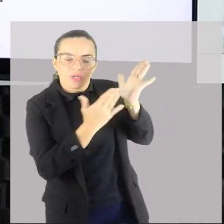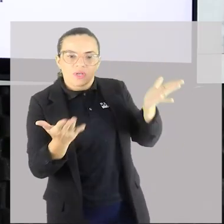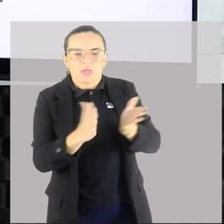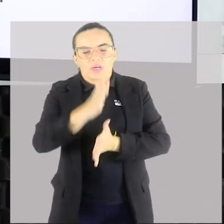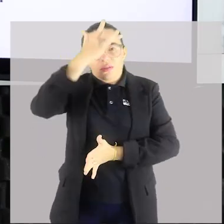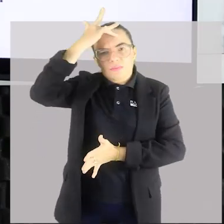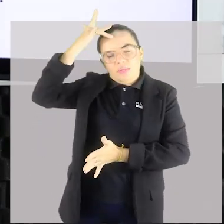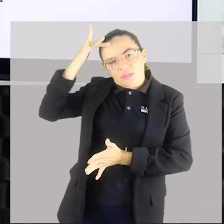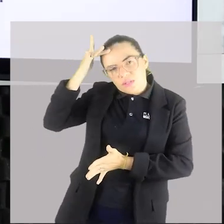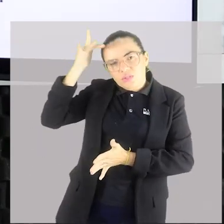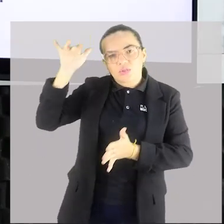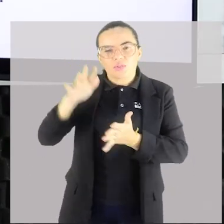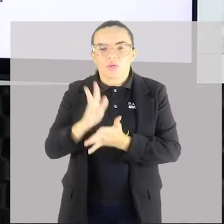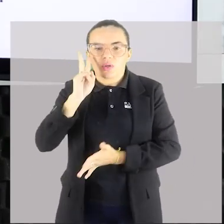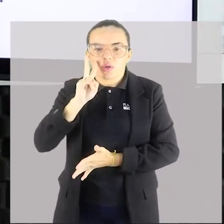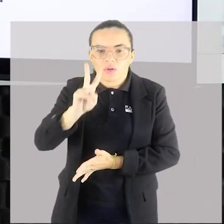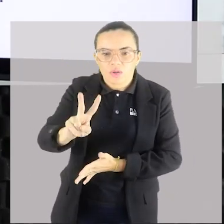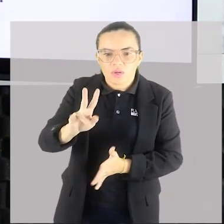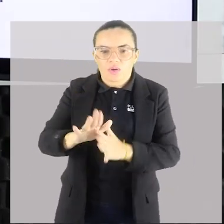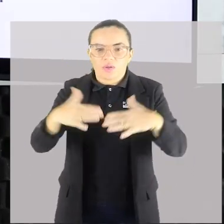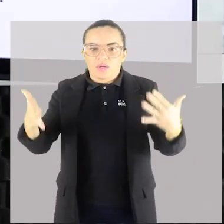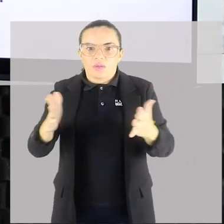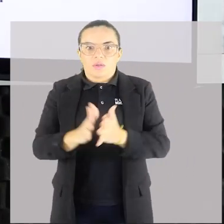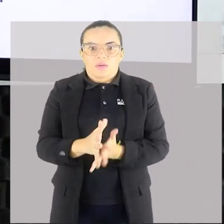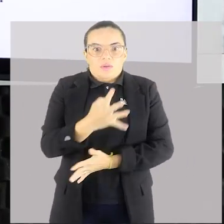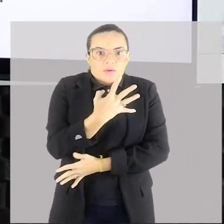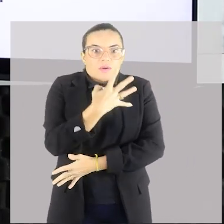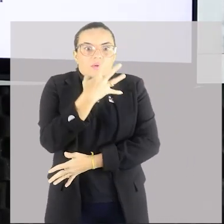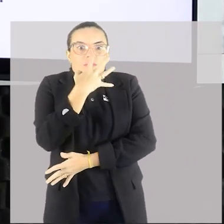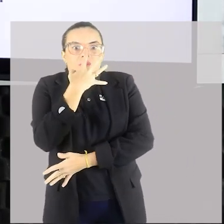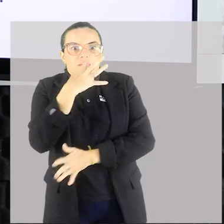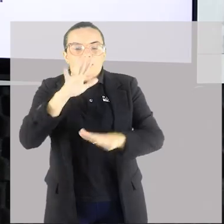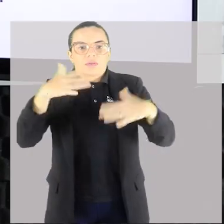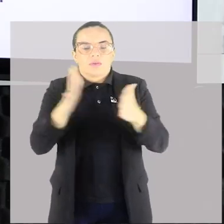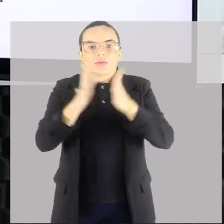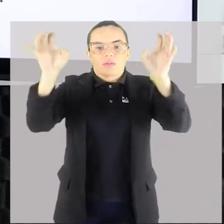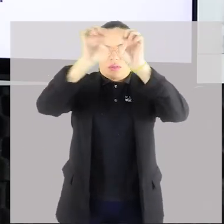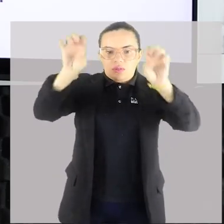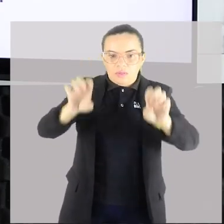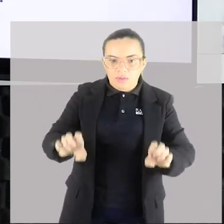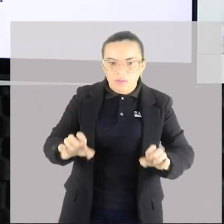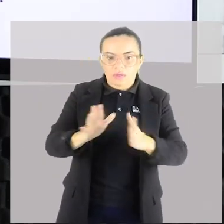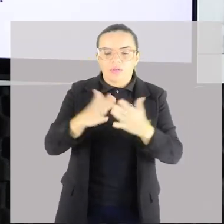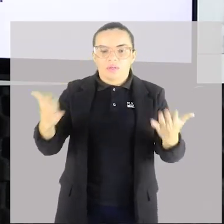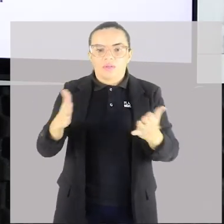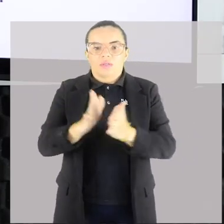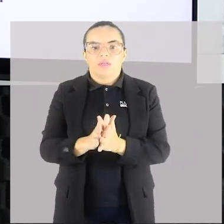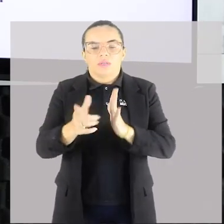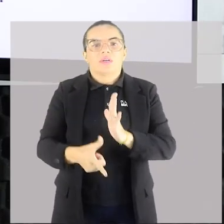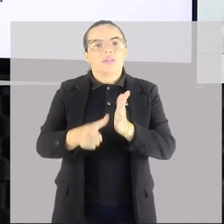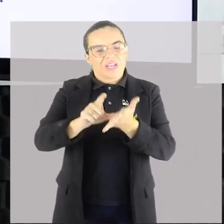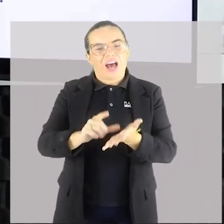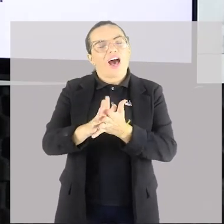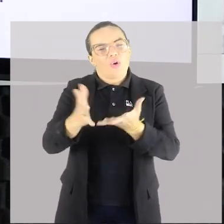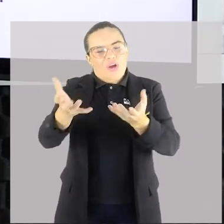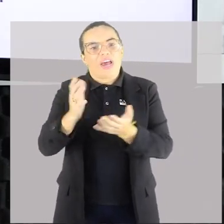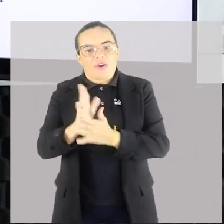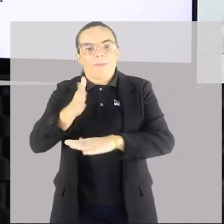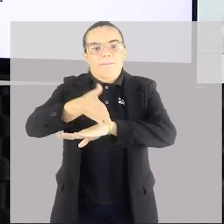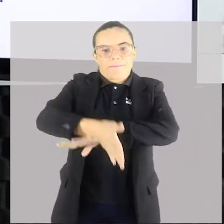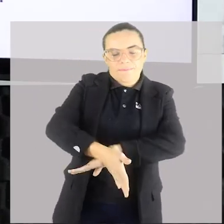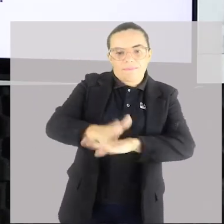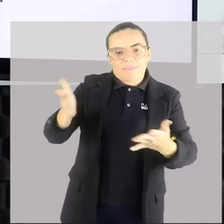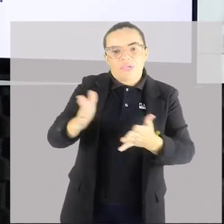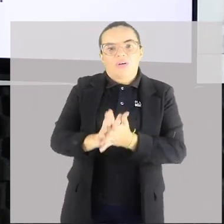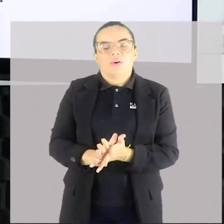a plateia, que vai ser pega numa surpreendente estrutura, mas tem que estar predisposta a participar. Ou até